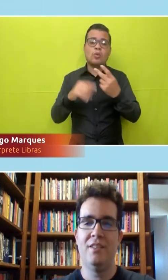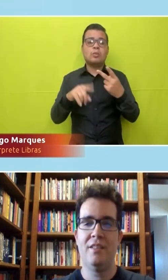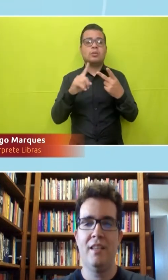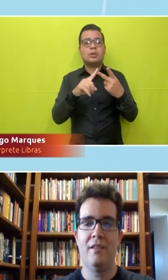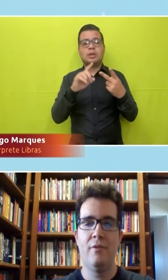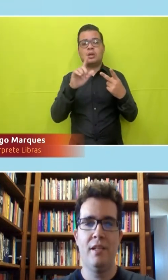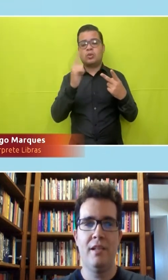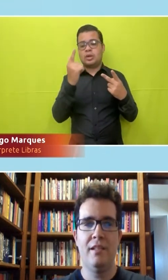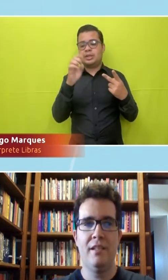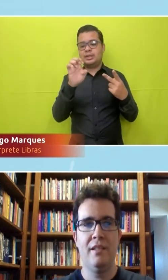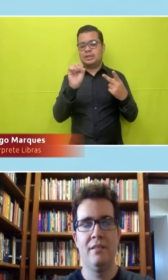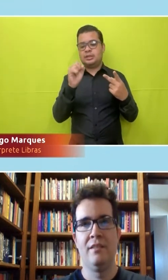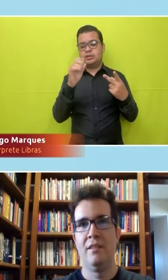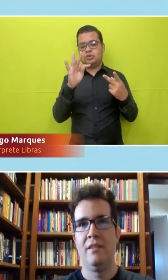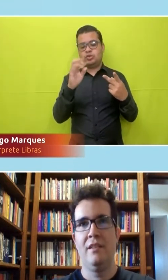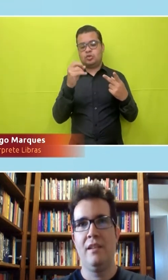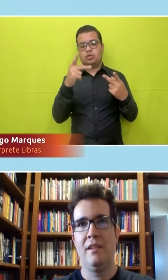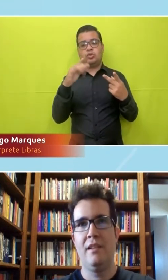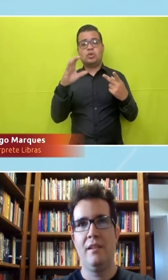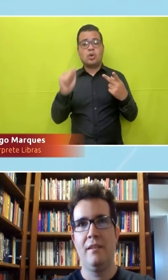a gente tem Goiânia,